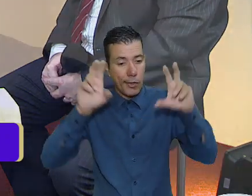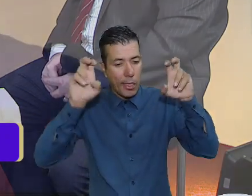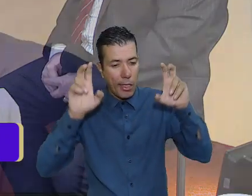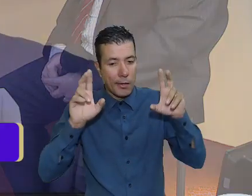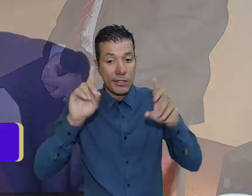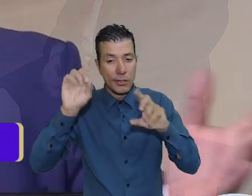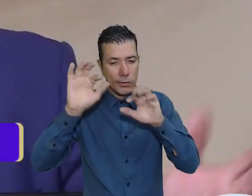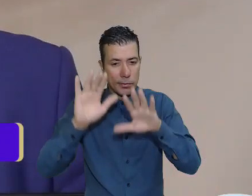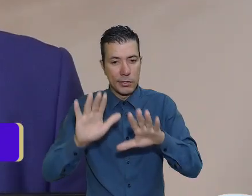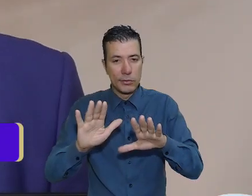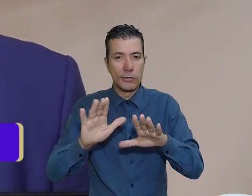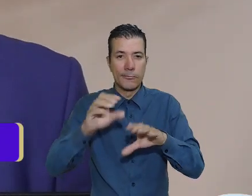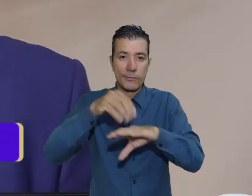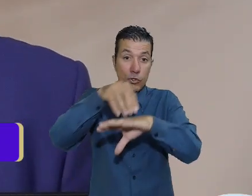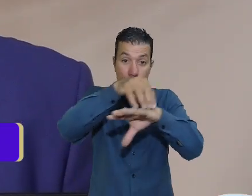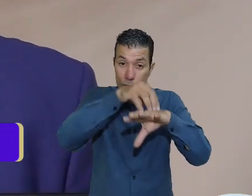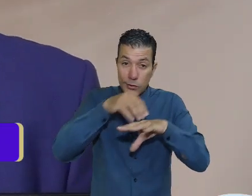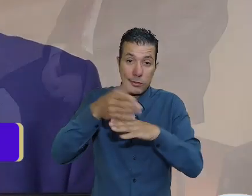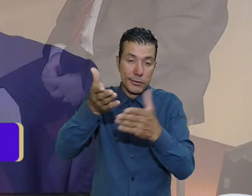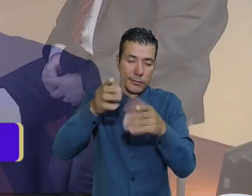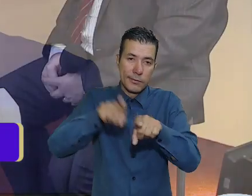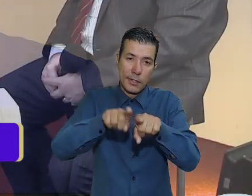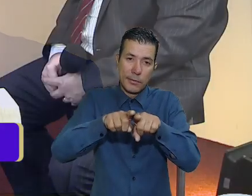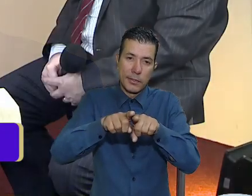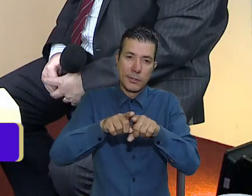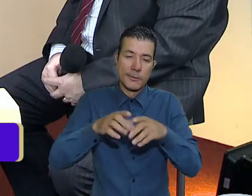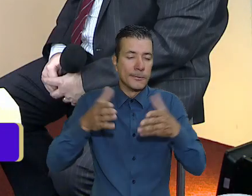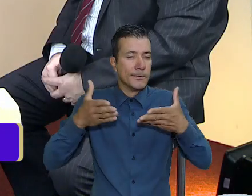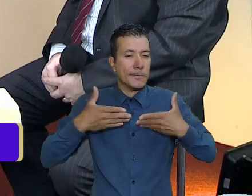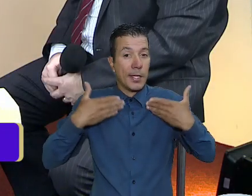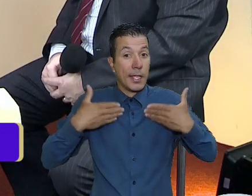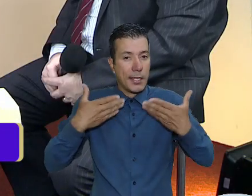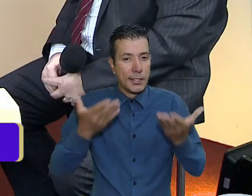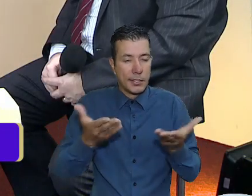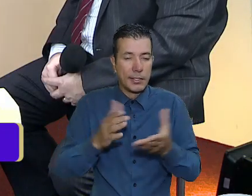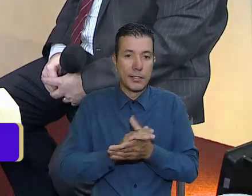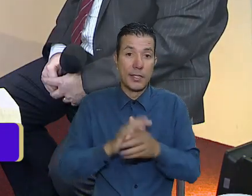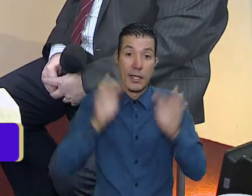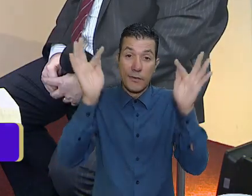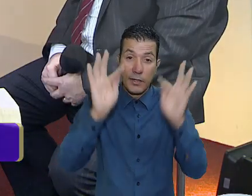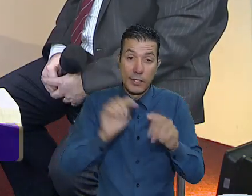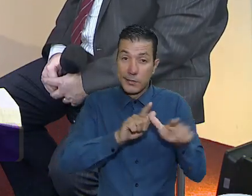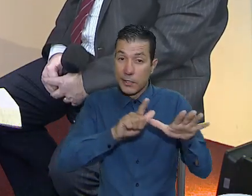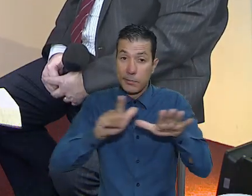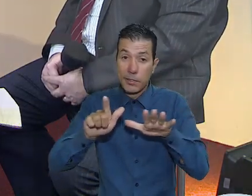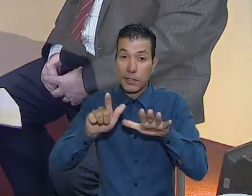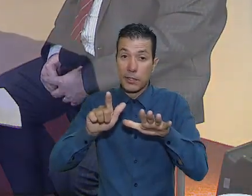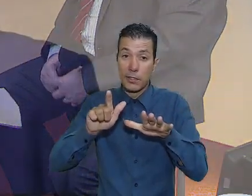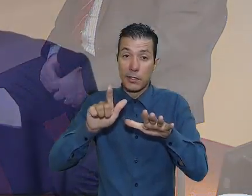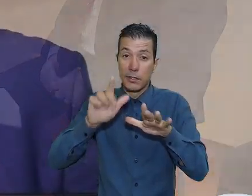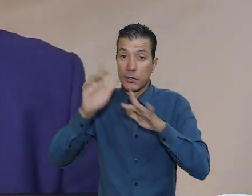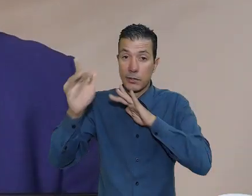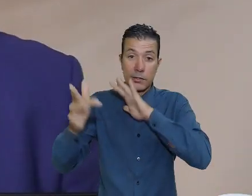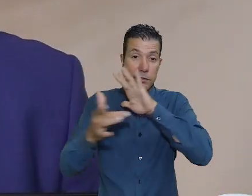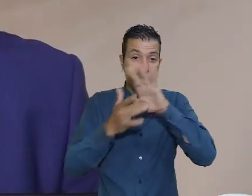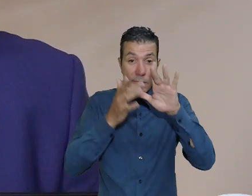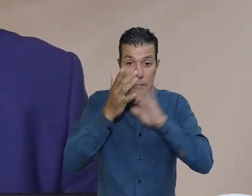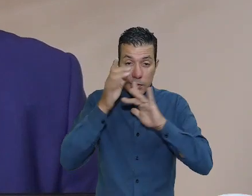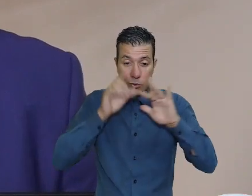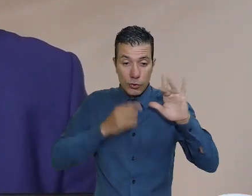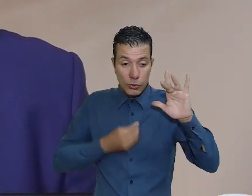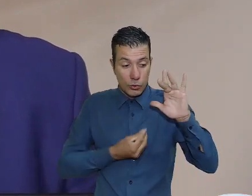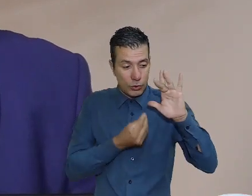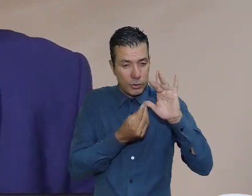Deus abençoe também os distritos de vocês. Amém. Um privilégio estar aqui, pastor. Quero desejar para você uma feliz semana na presença de Jesus. E lembre-se,